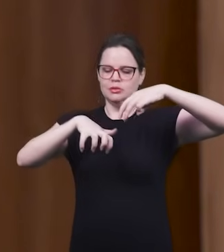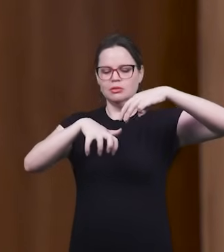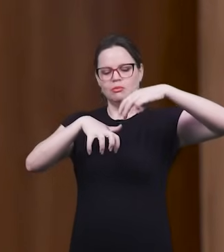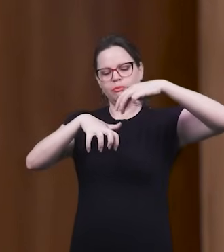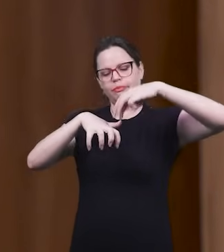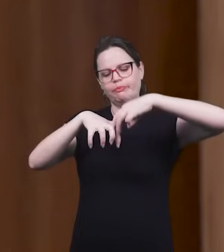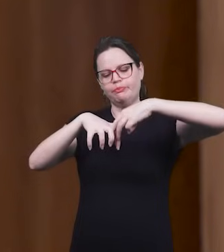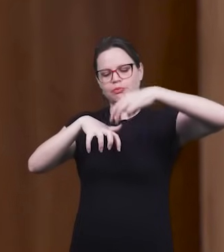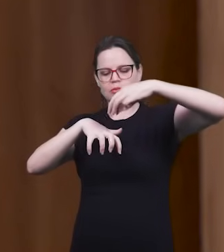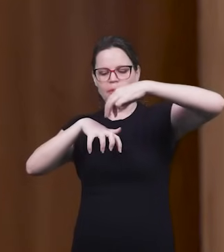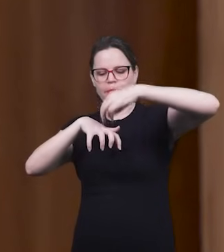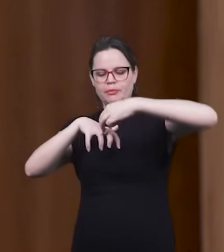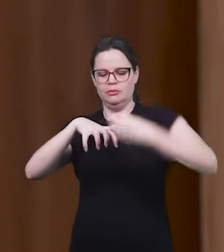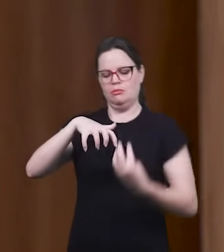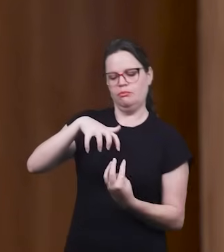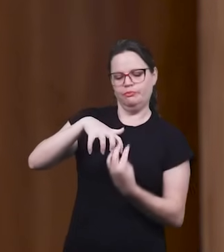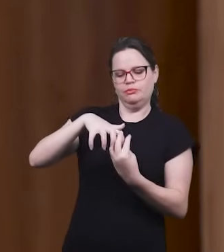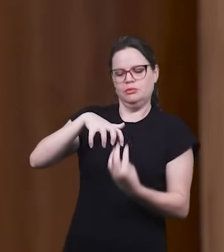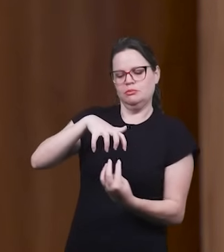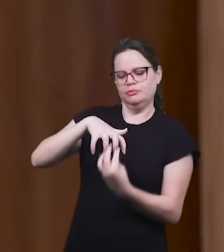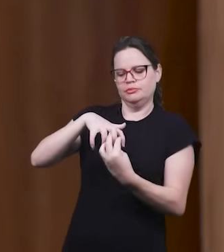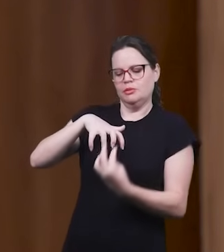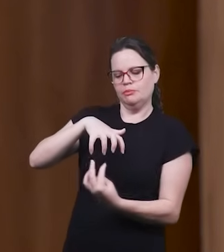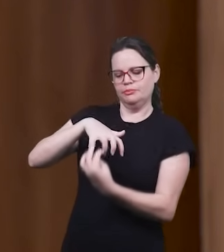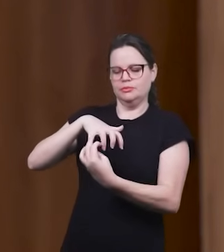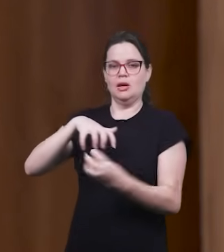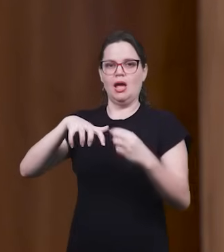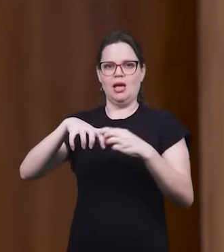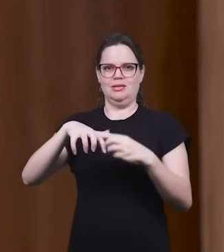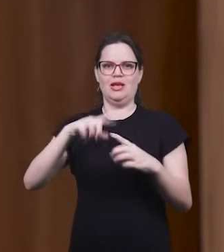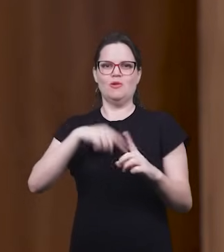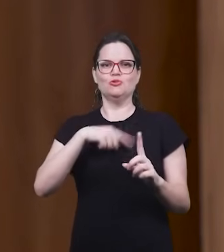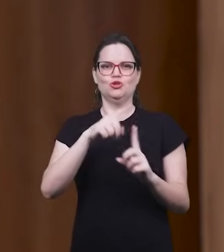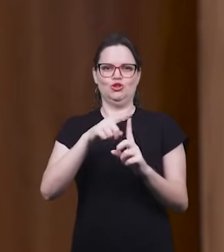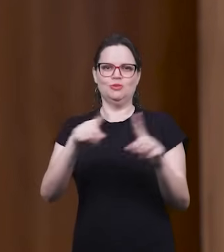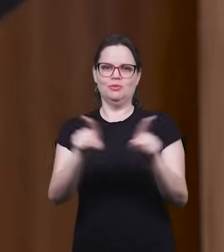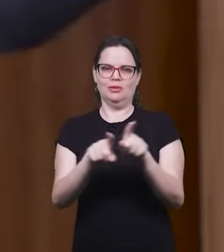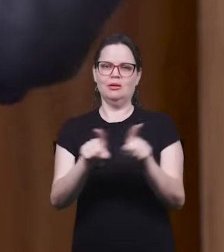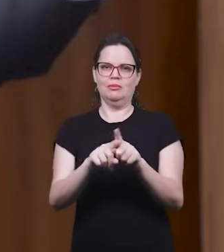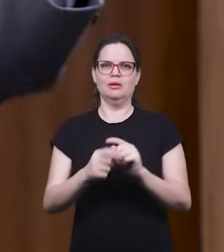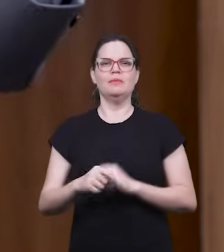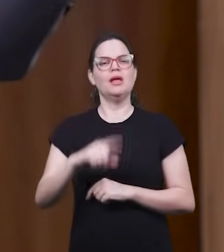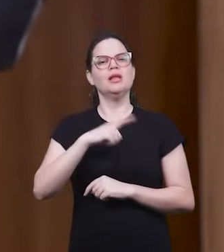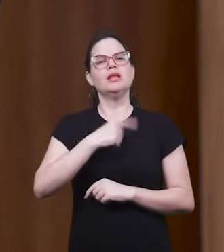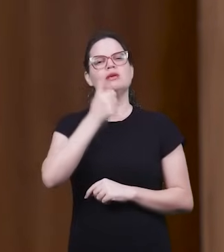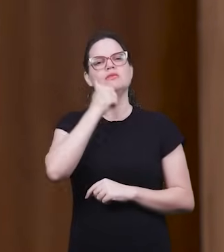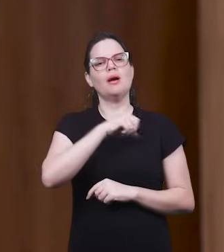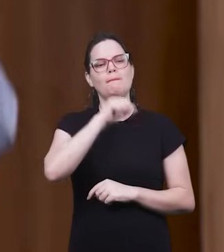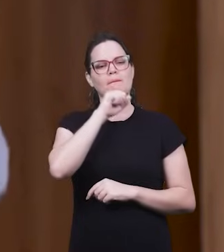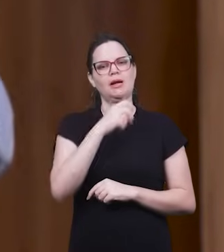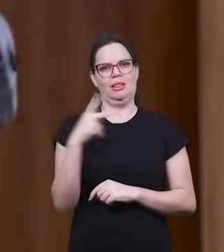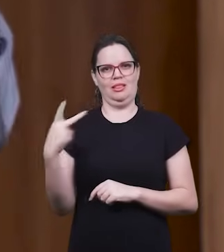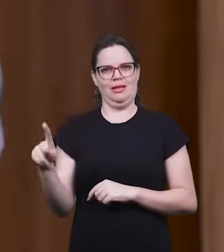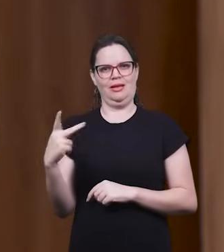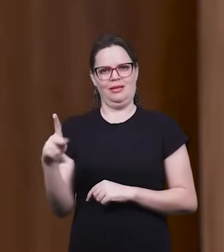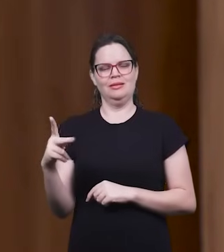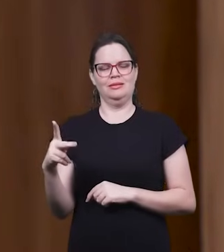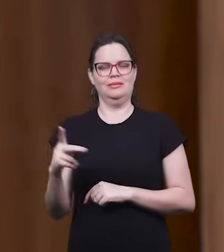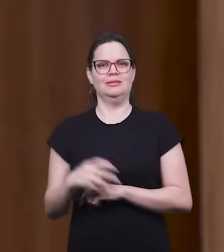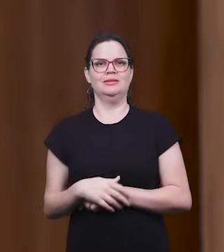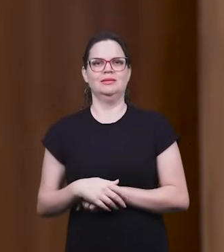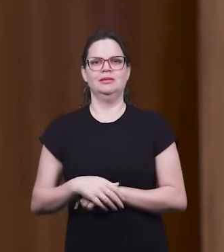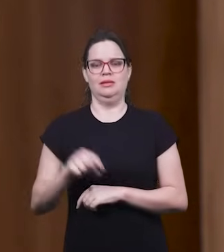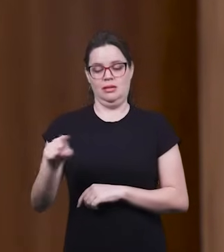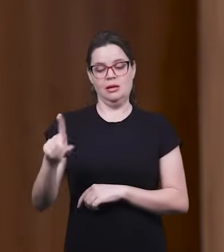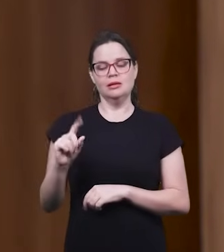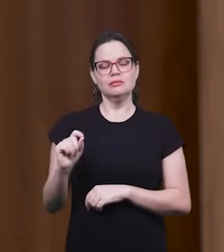de um francês. Vou botar essas três agulhinhas, esse ainda ficou. Inclusive a mãe desse rapaz que me pediu, ela tinha feito